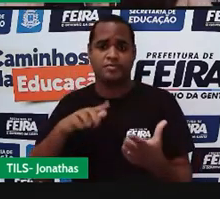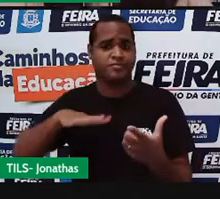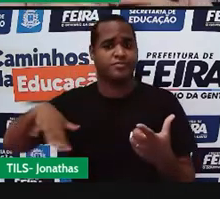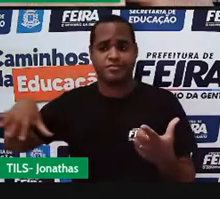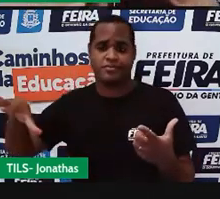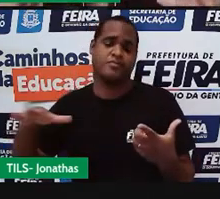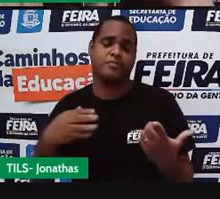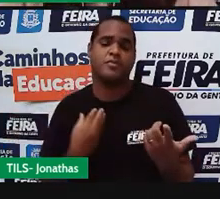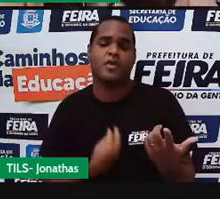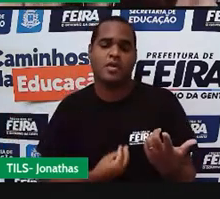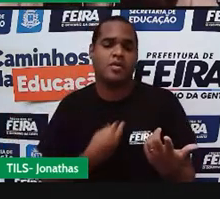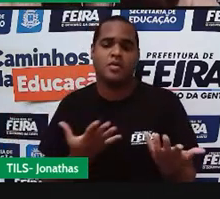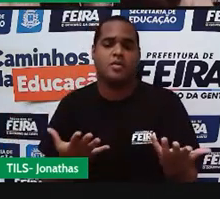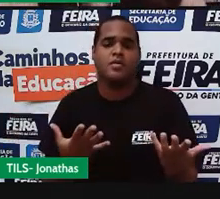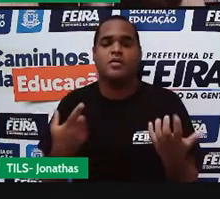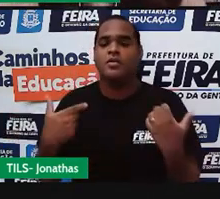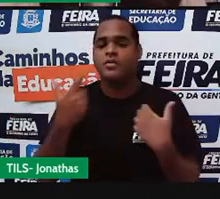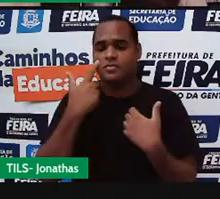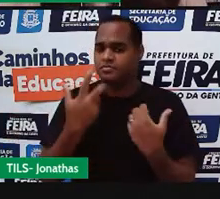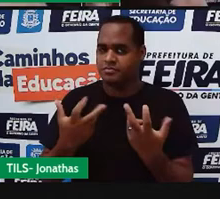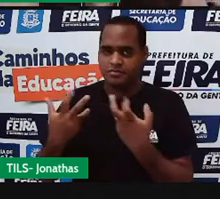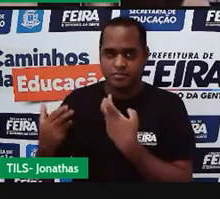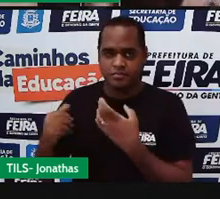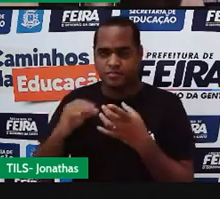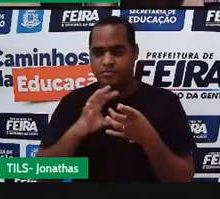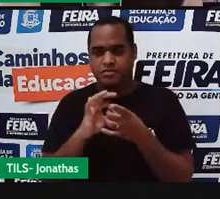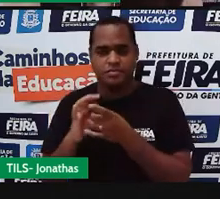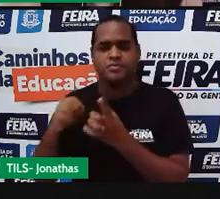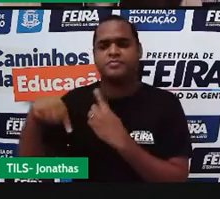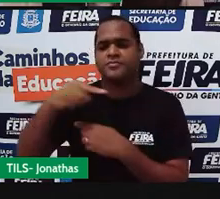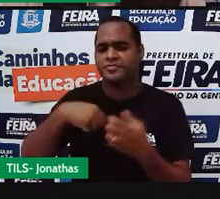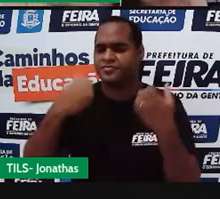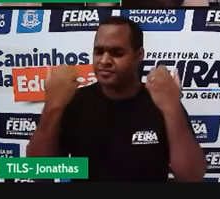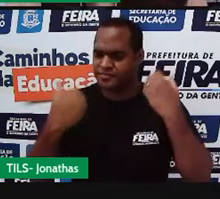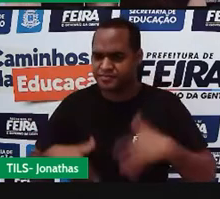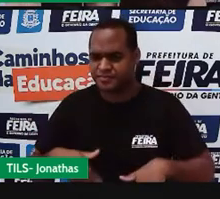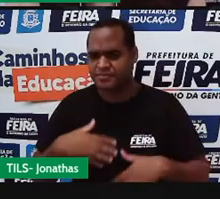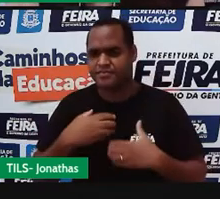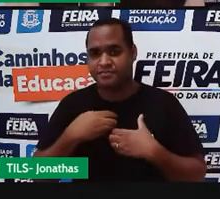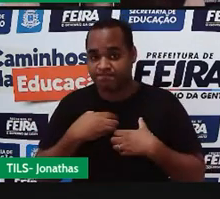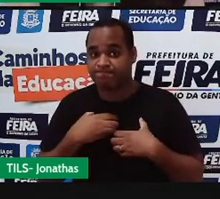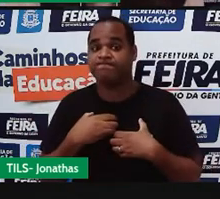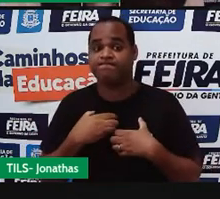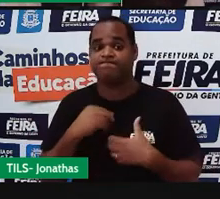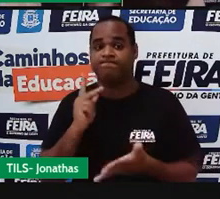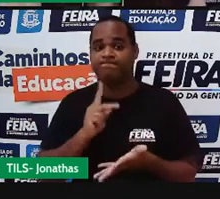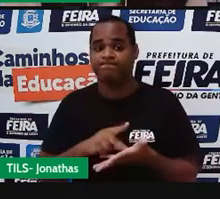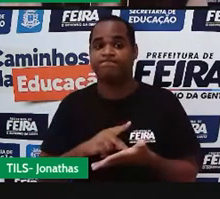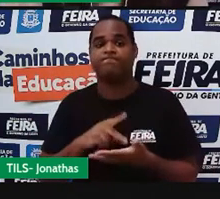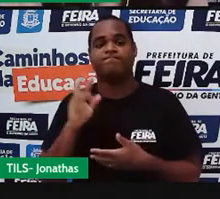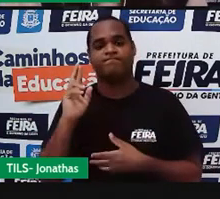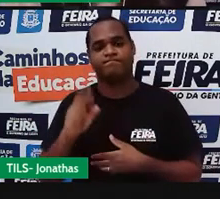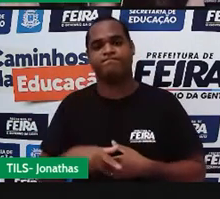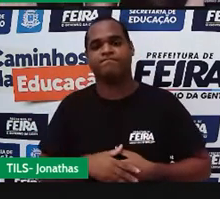pasto Então se a gente imagina todos esses animais ali liberam desses gases é uma quantidade enorme